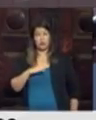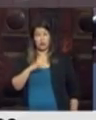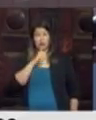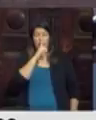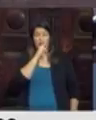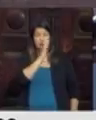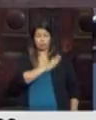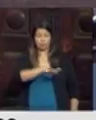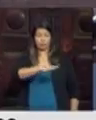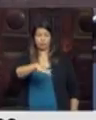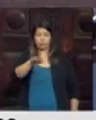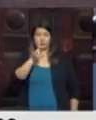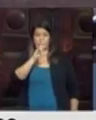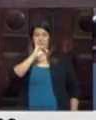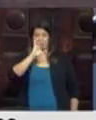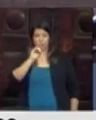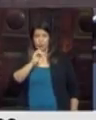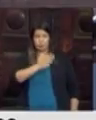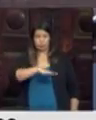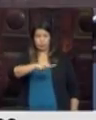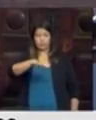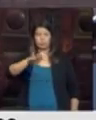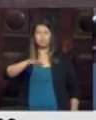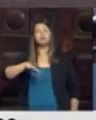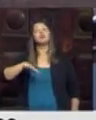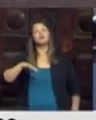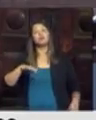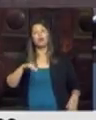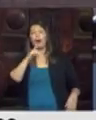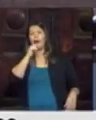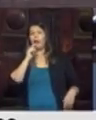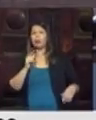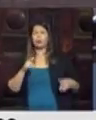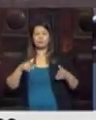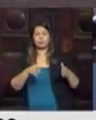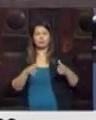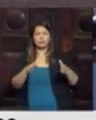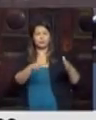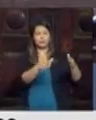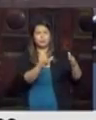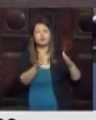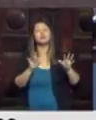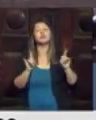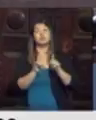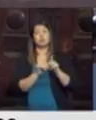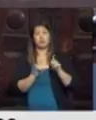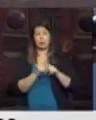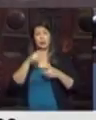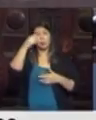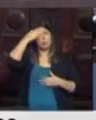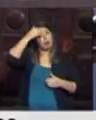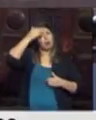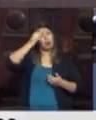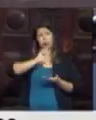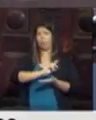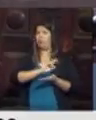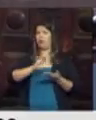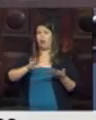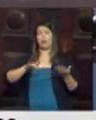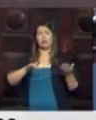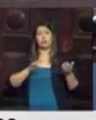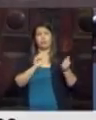João, que tem mata de um lado do outro, onde o macaco-prego, o mico-leão, se